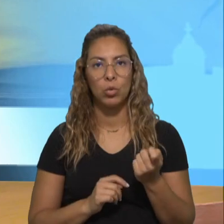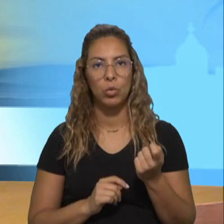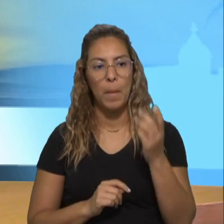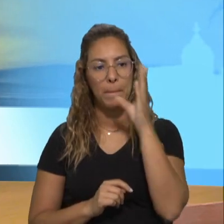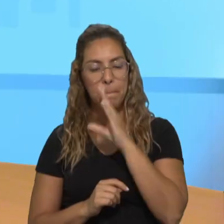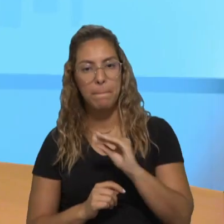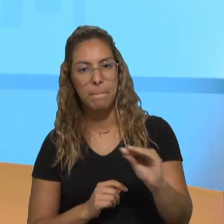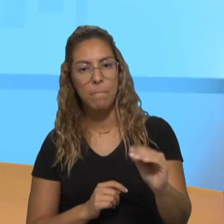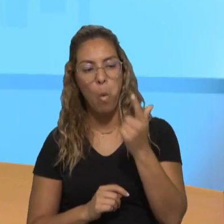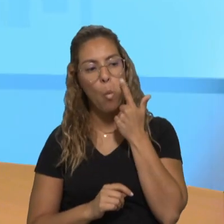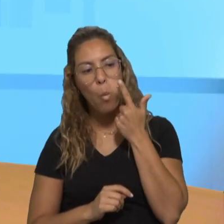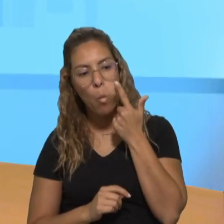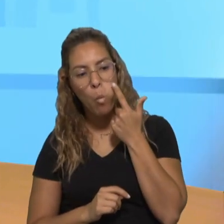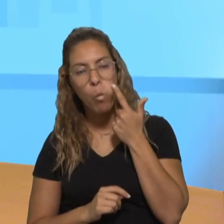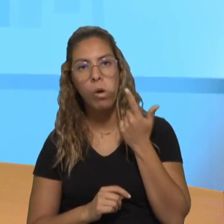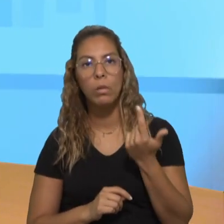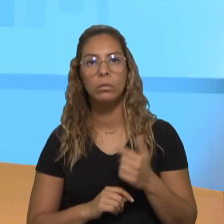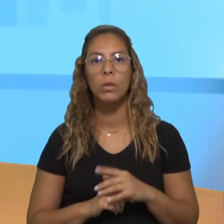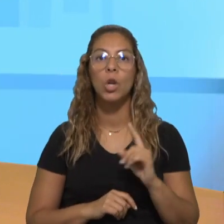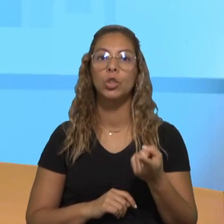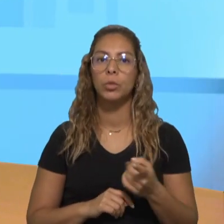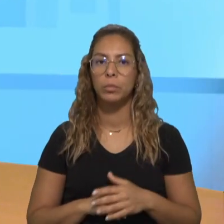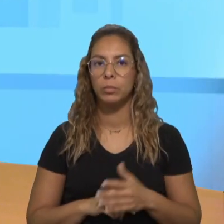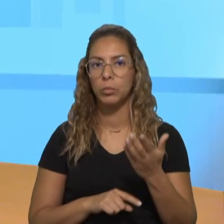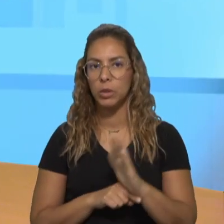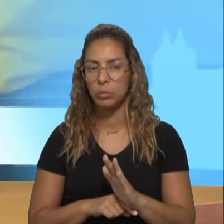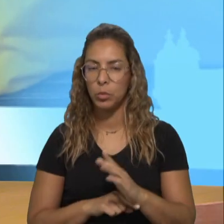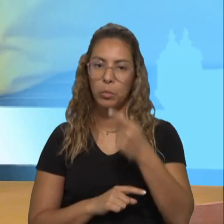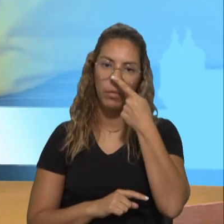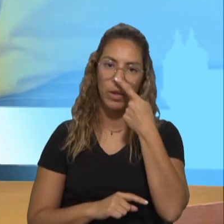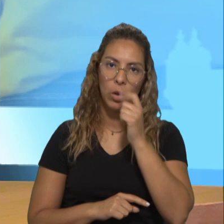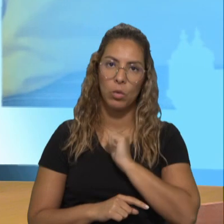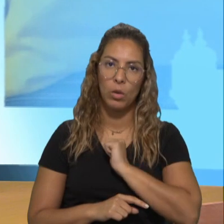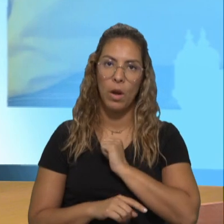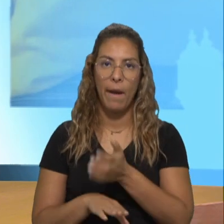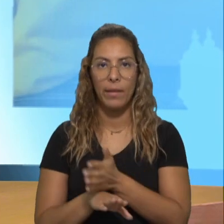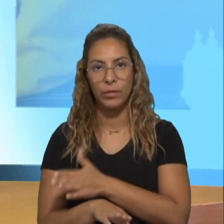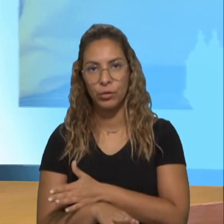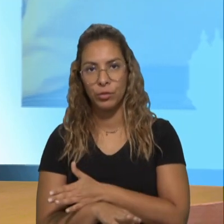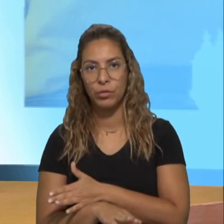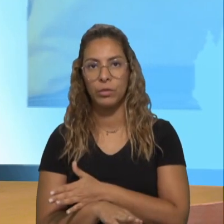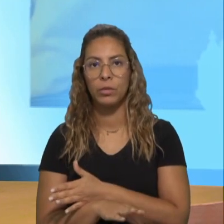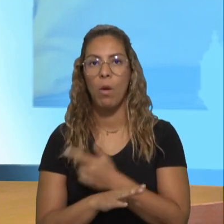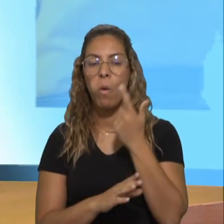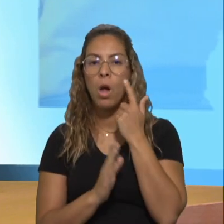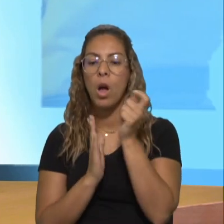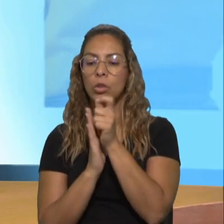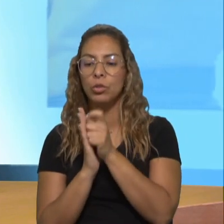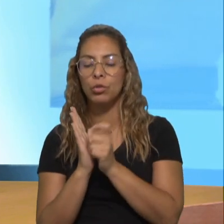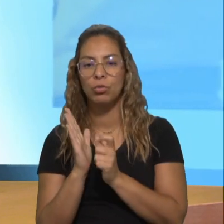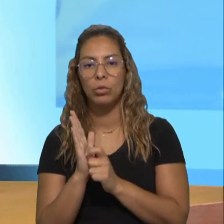e preferia que é sempre... Qual? Exato, preferia ir antes ver as agendas políticas dos